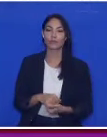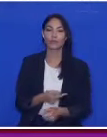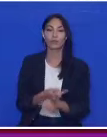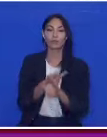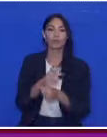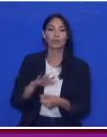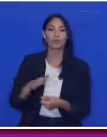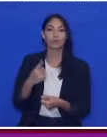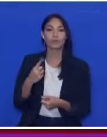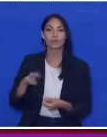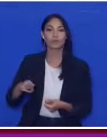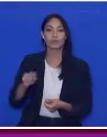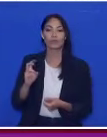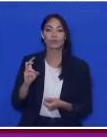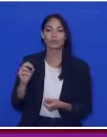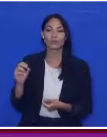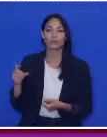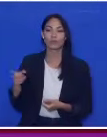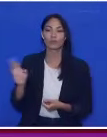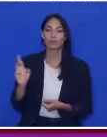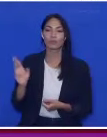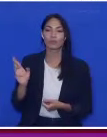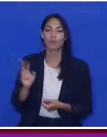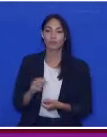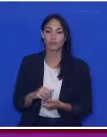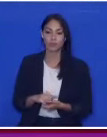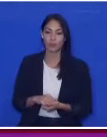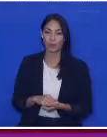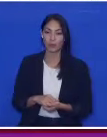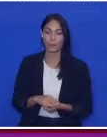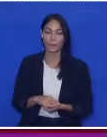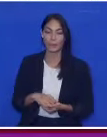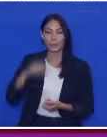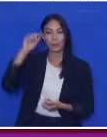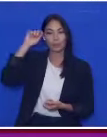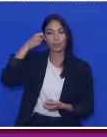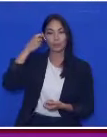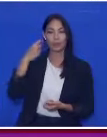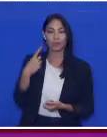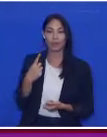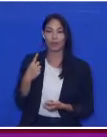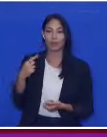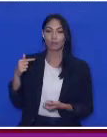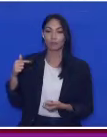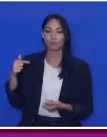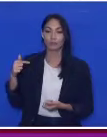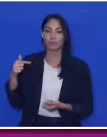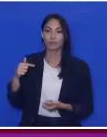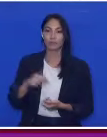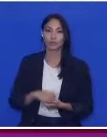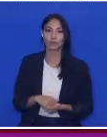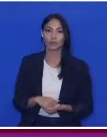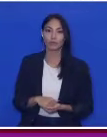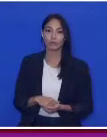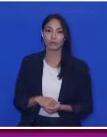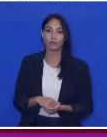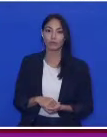Prêmio estimado em R$1.500.000. Bola preta número 17.